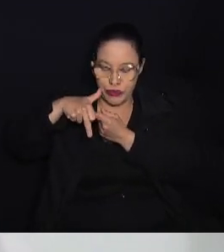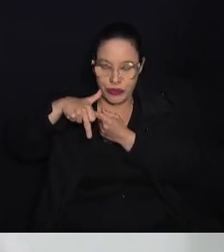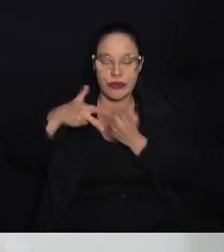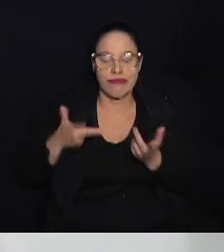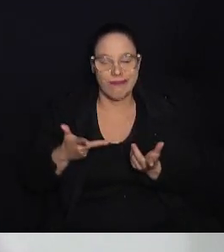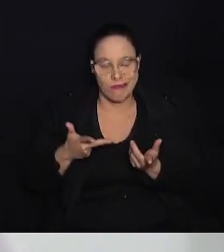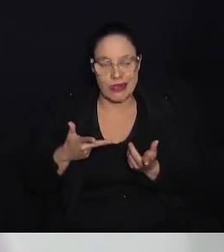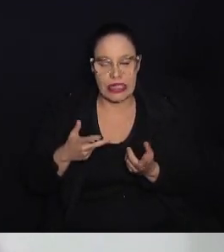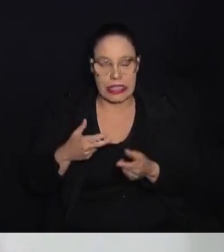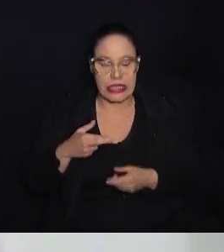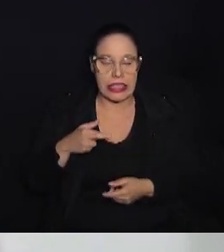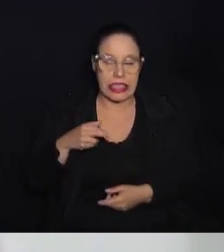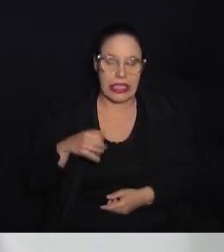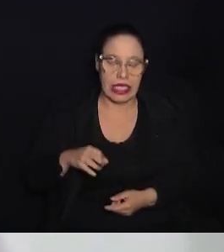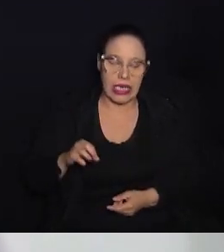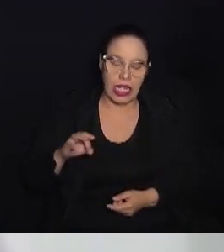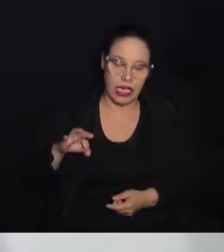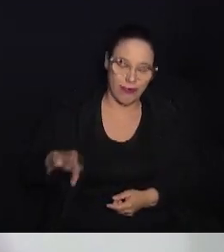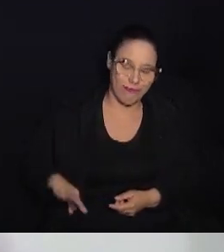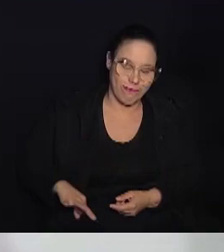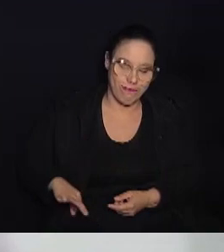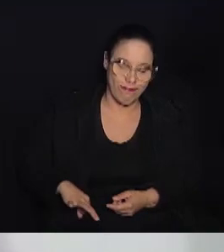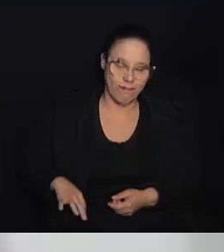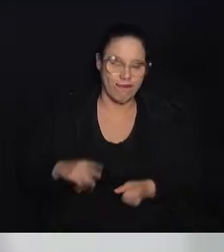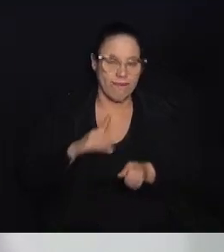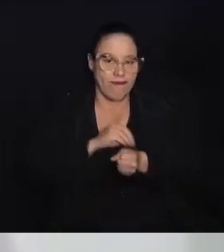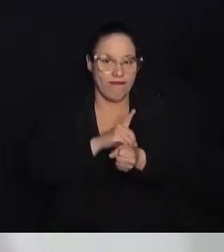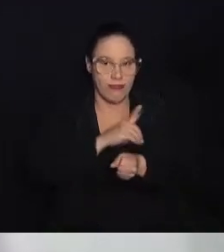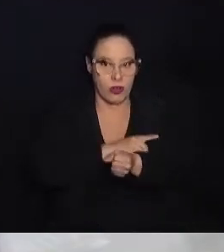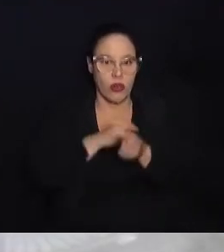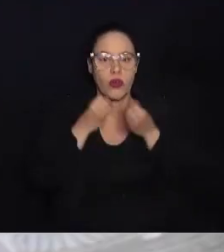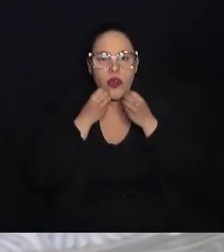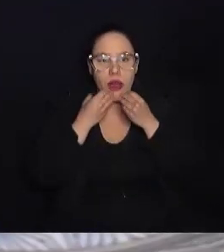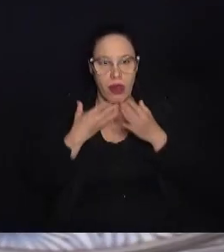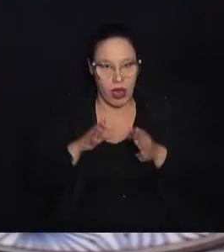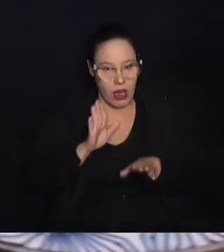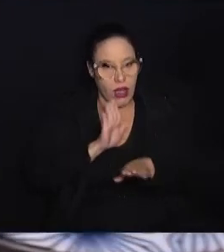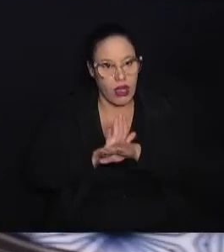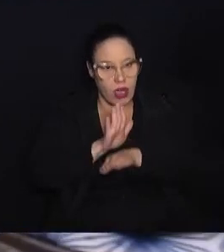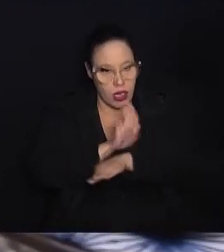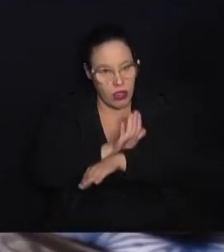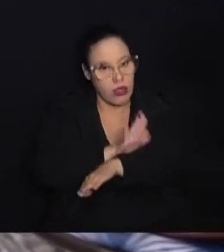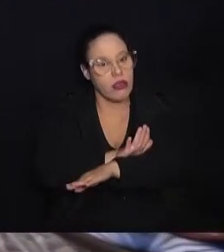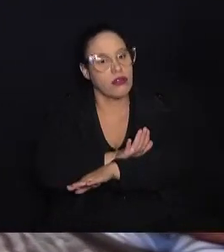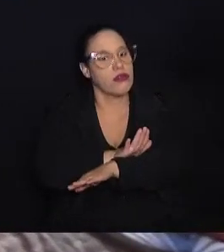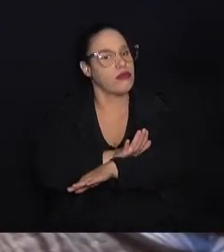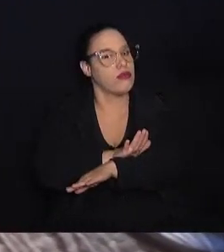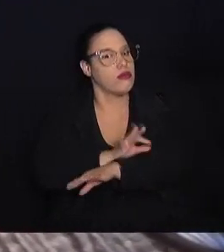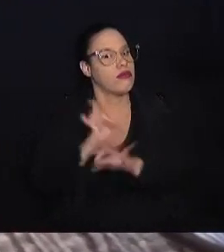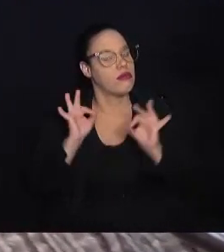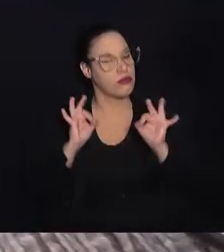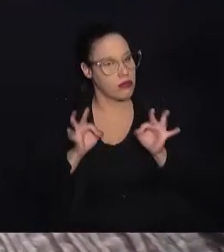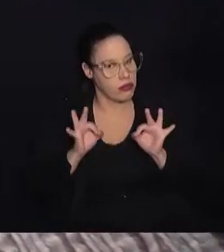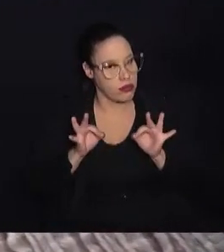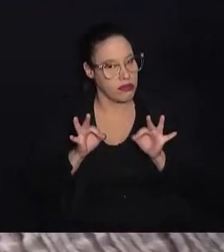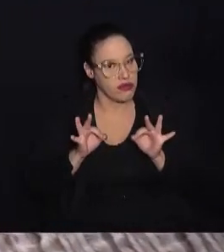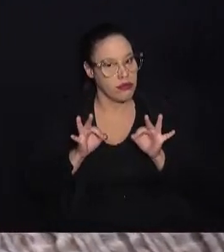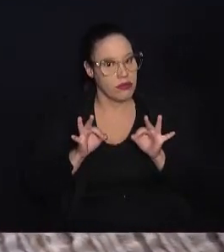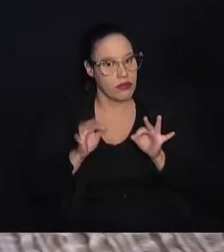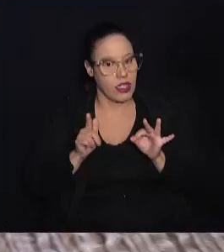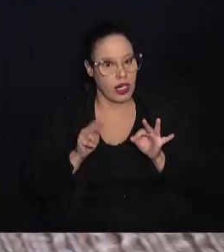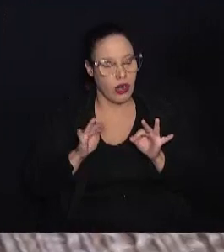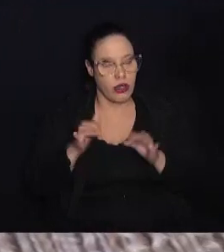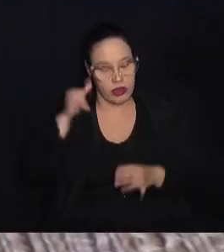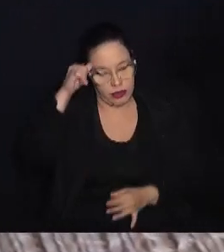e também à insuficiência renal. Se o diabetes for bem cuidado, se a glicose for controlada adequadamente, a